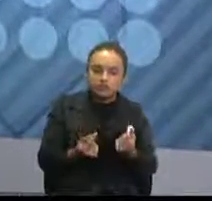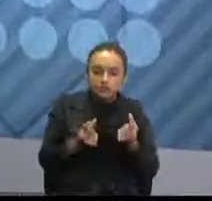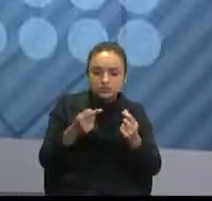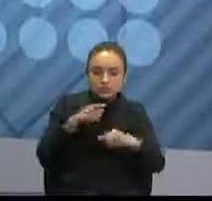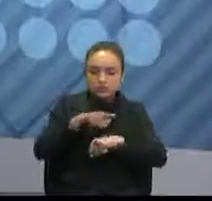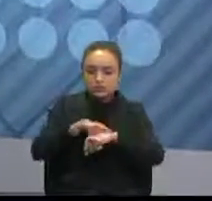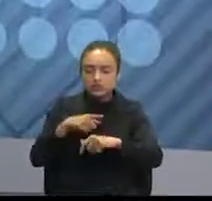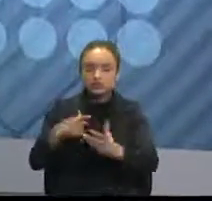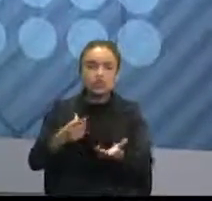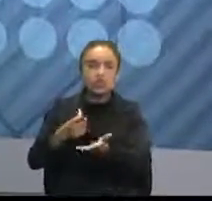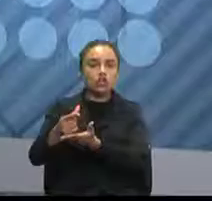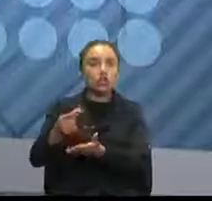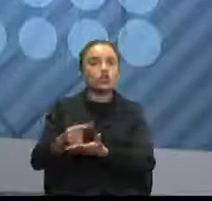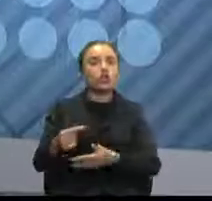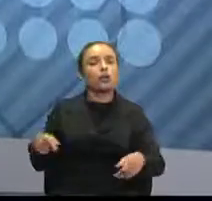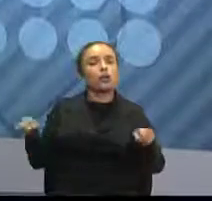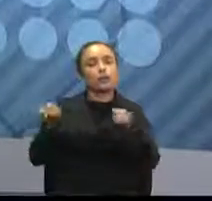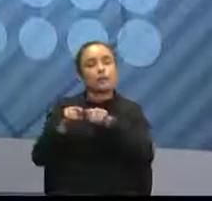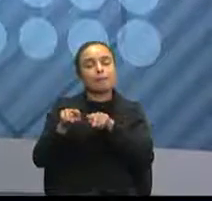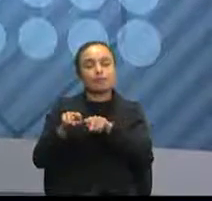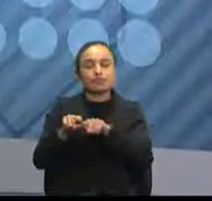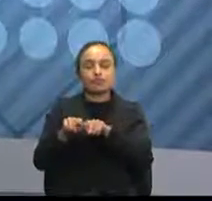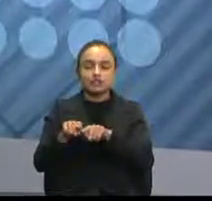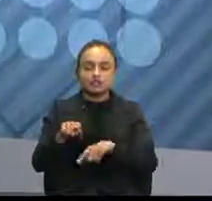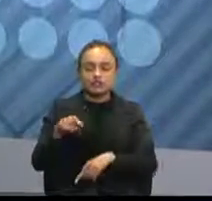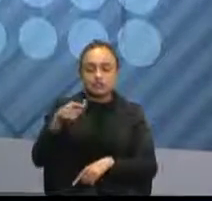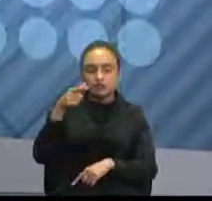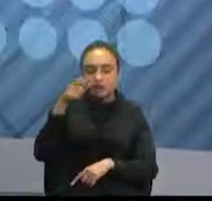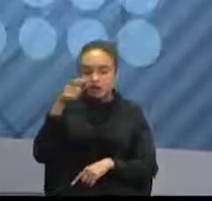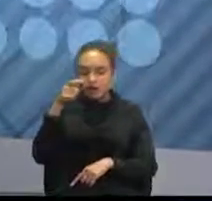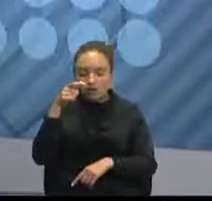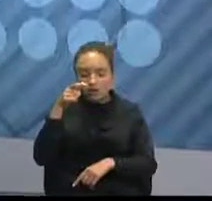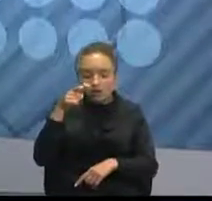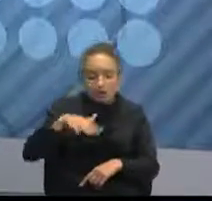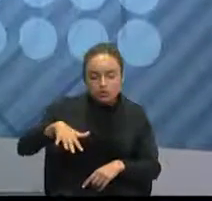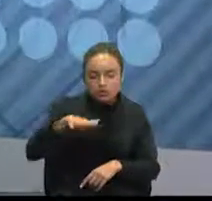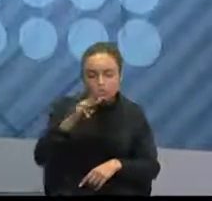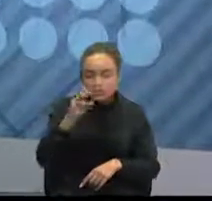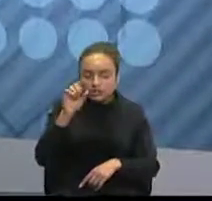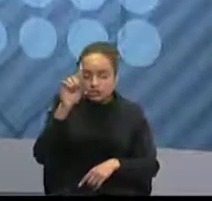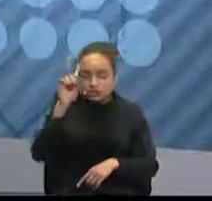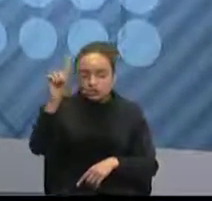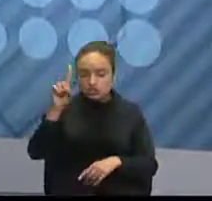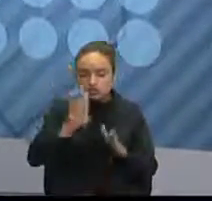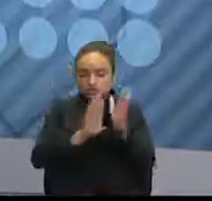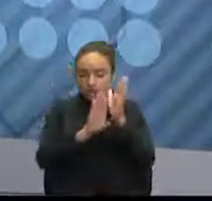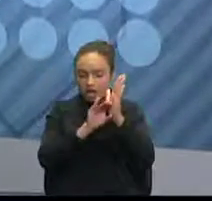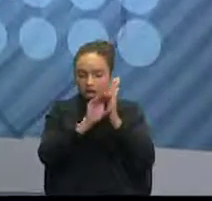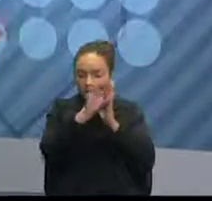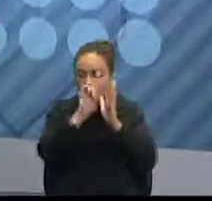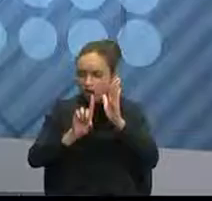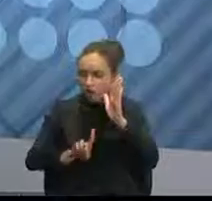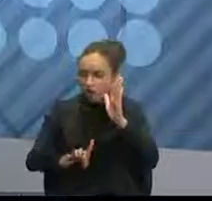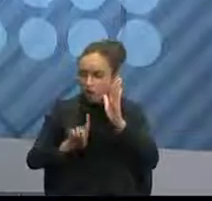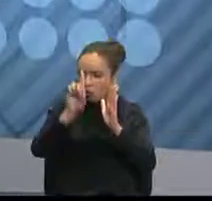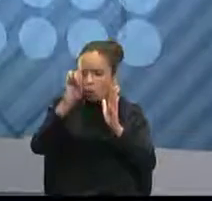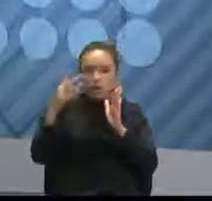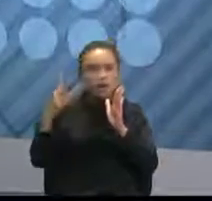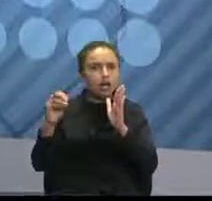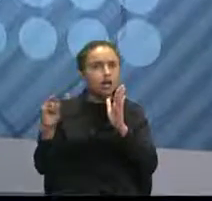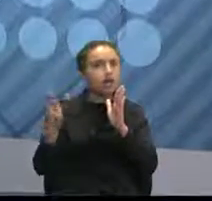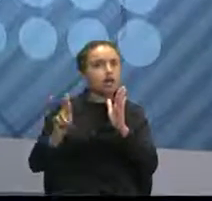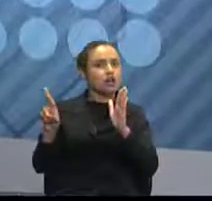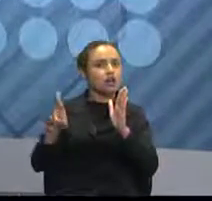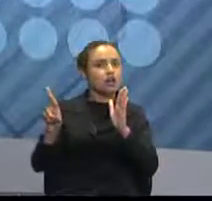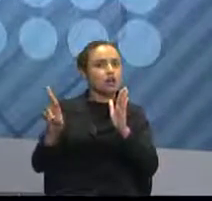para comprar e também por especulação por exemplo se daqui a 30 dias eu acho que o ações da petrobras vão estar a 30 reais